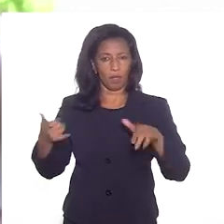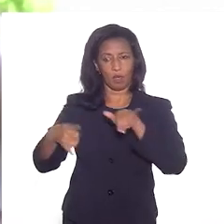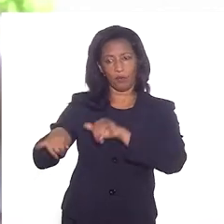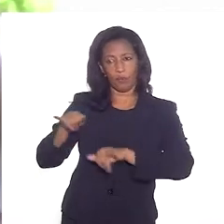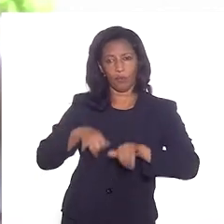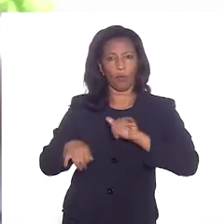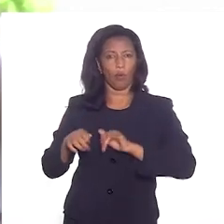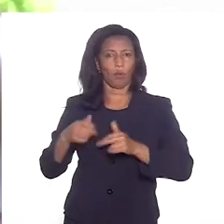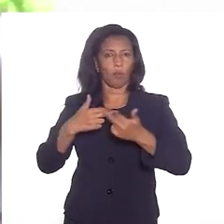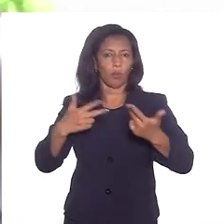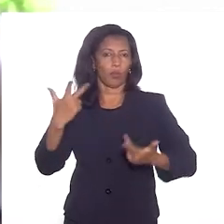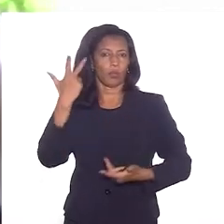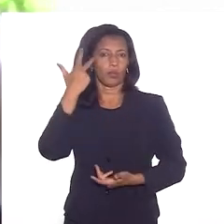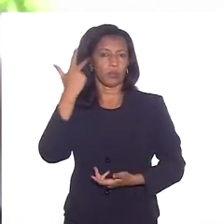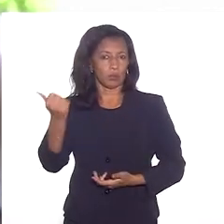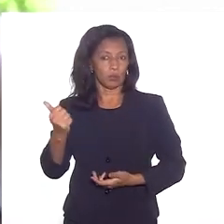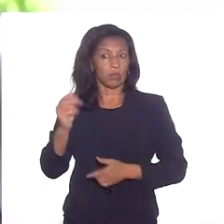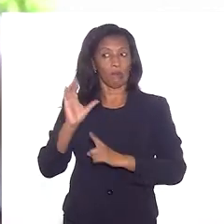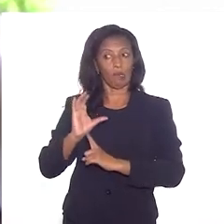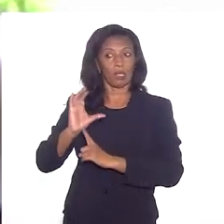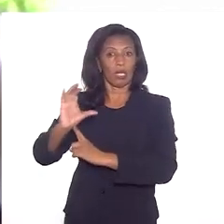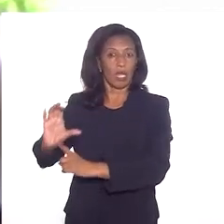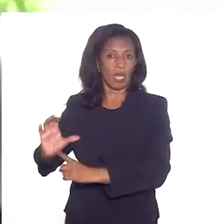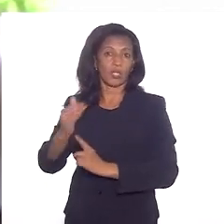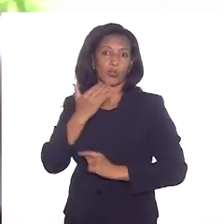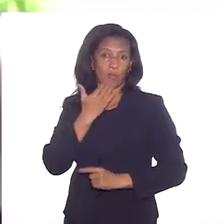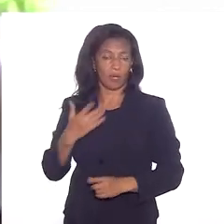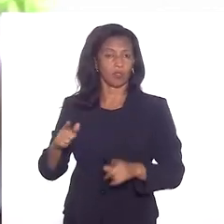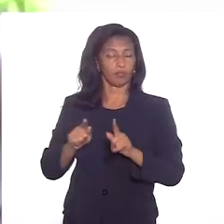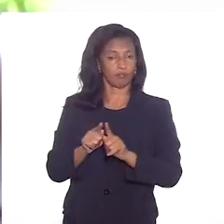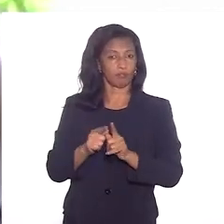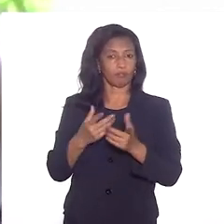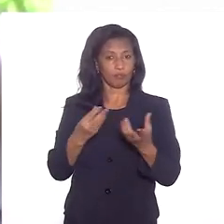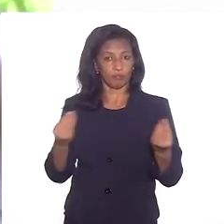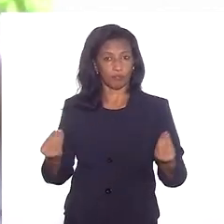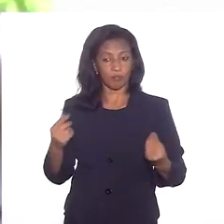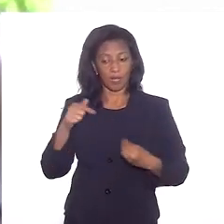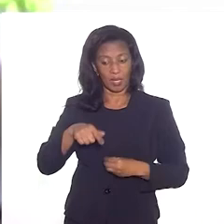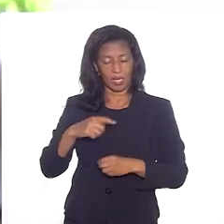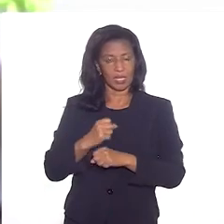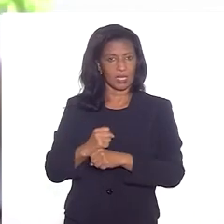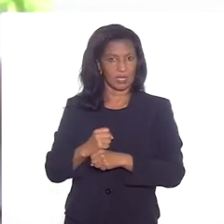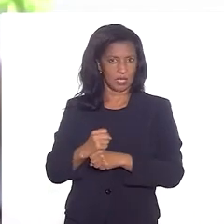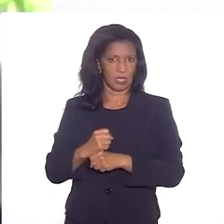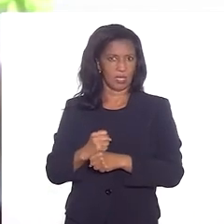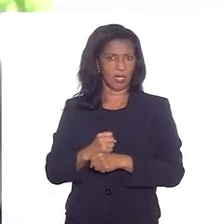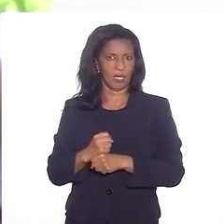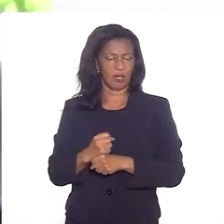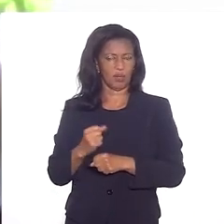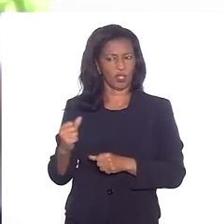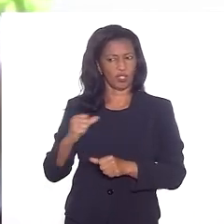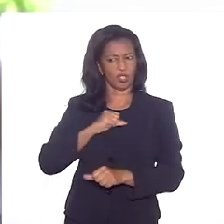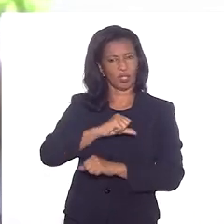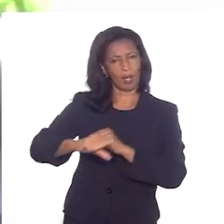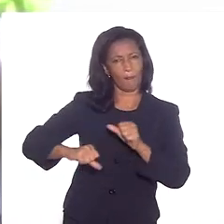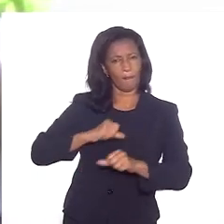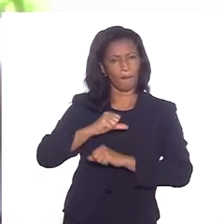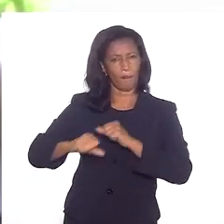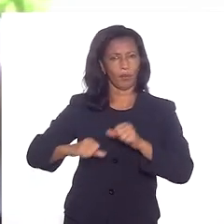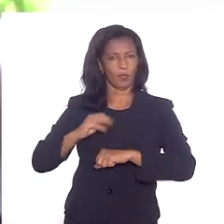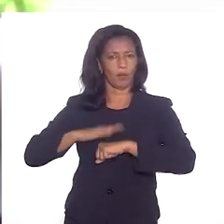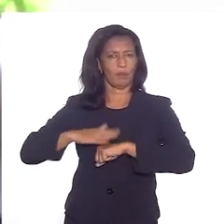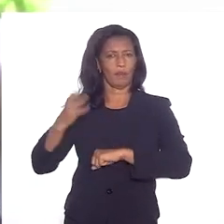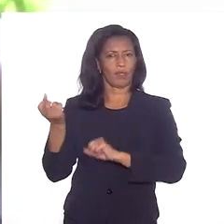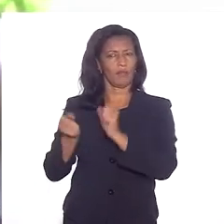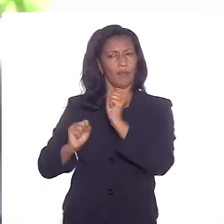panetones de fermentação natural. Clientes pediram muito, então já para esse ano a gente está se arriscando um pouco mais aí